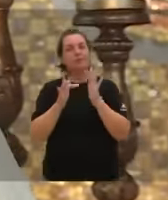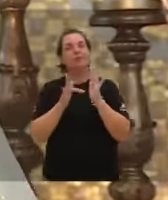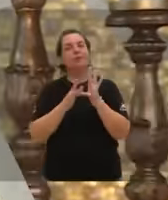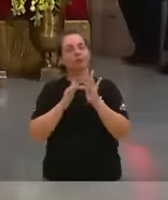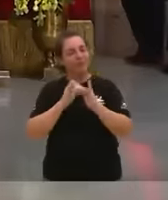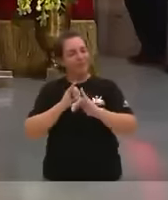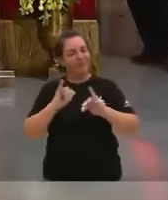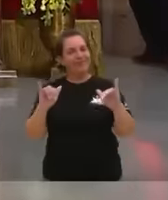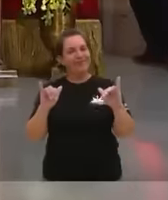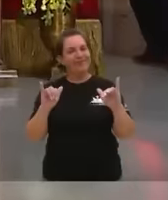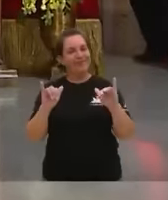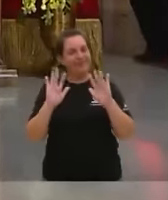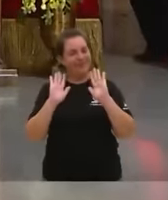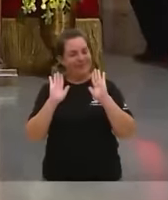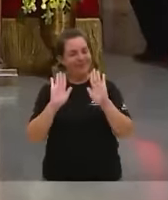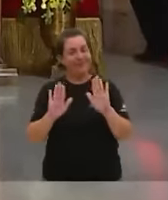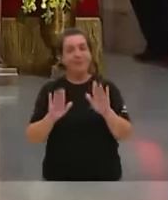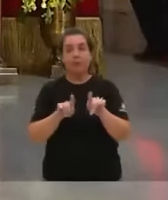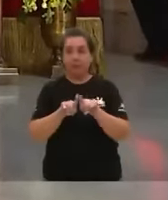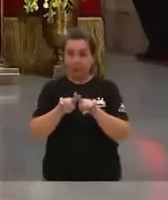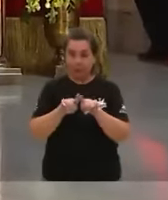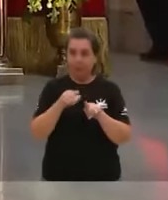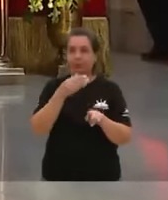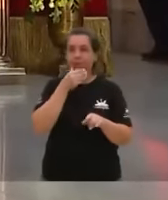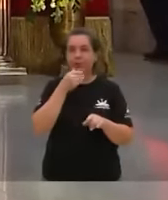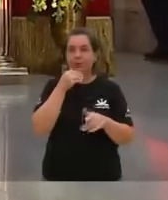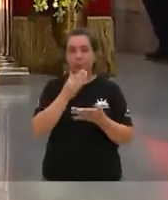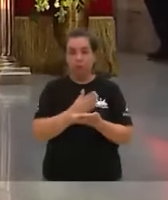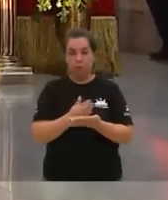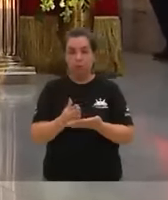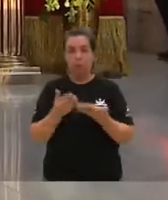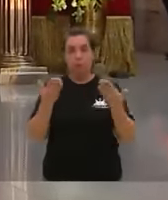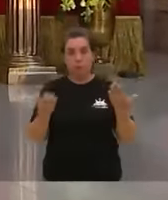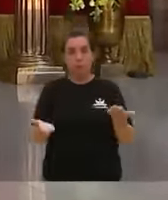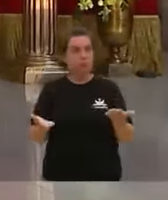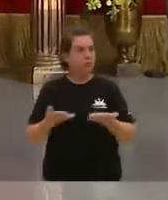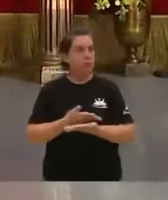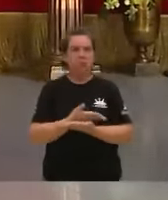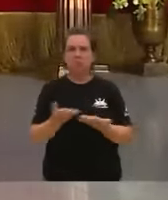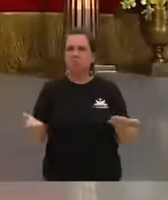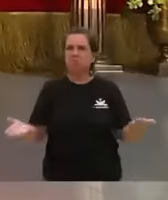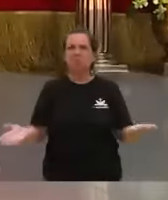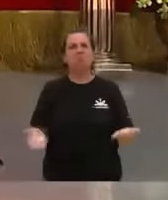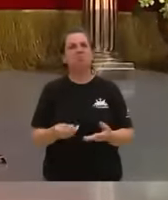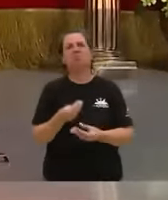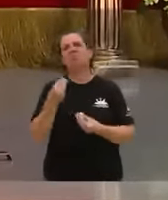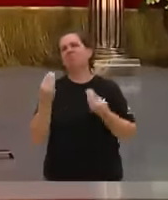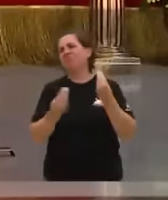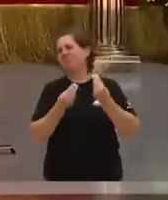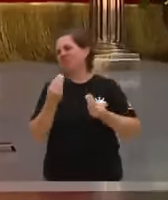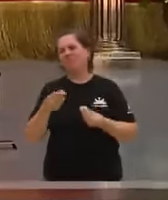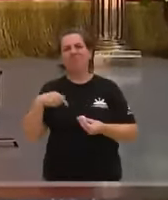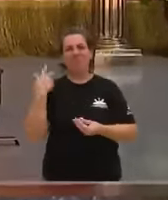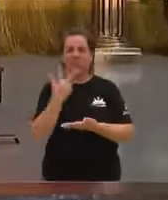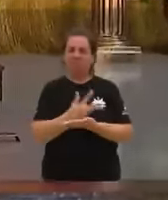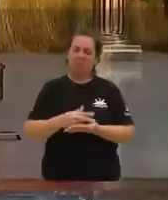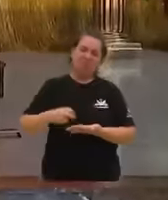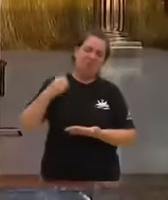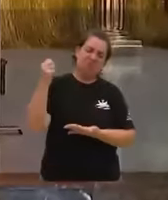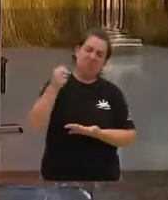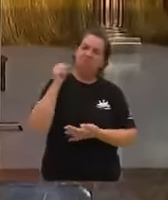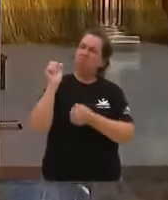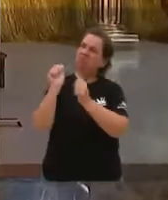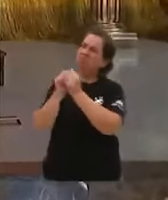Então, meus irmãos, começo dizendo que não tem como sermos vencedores em